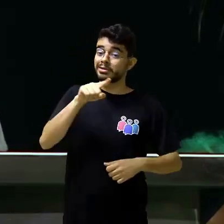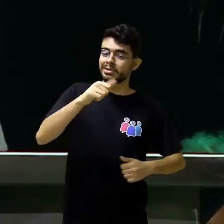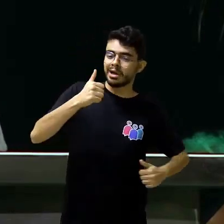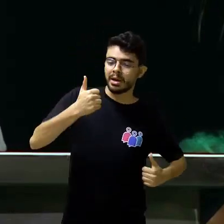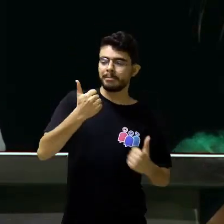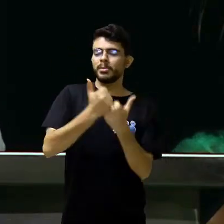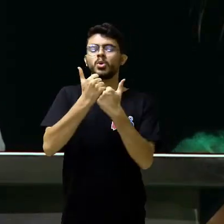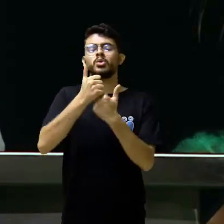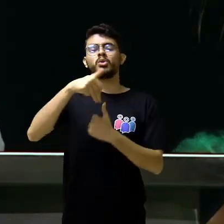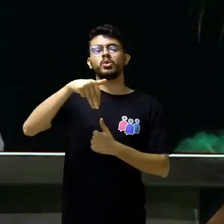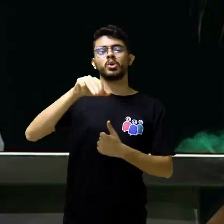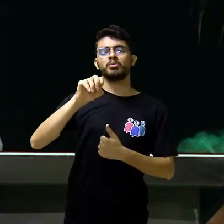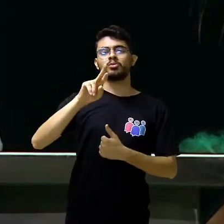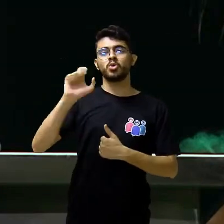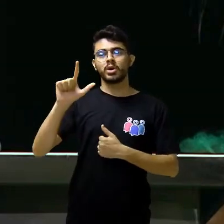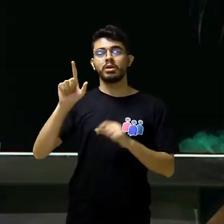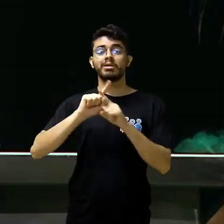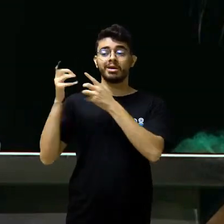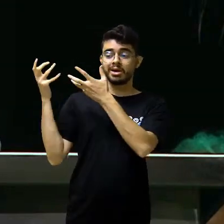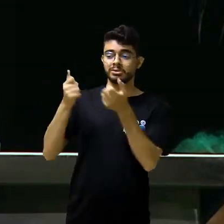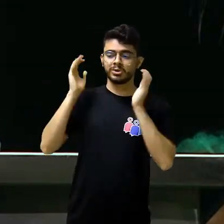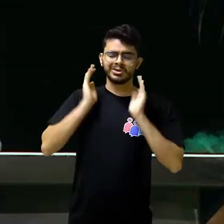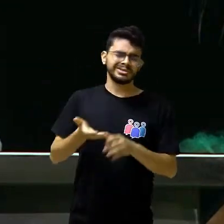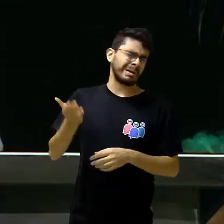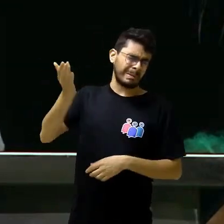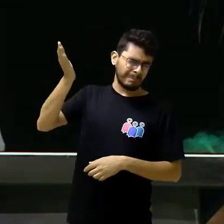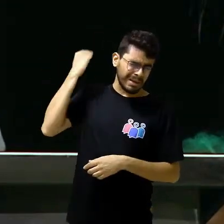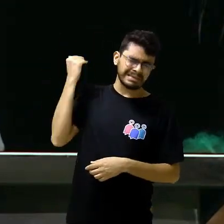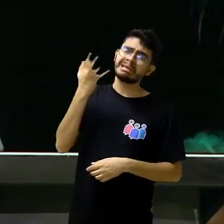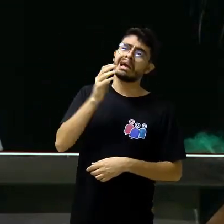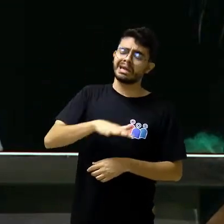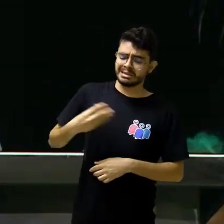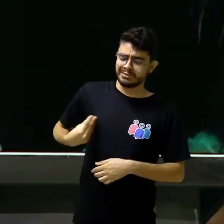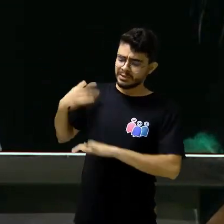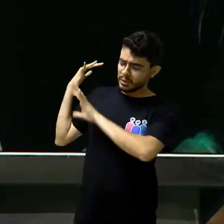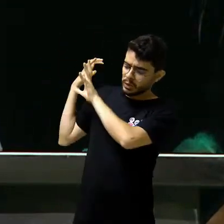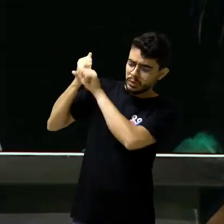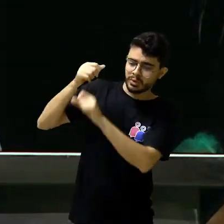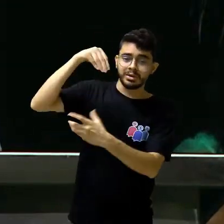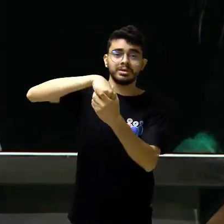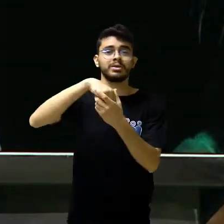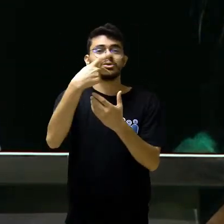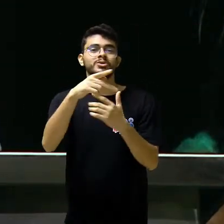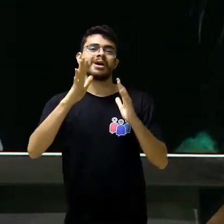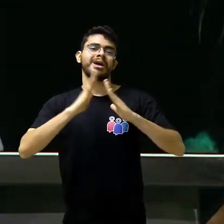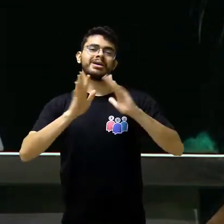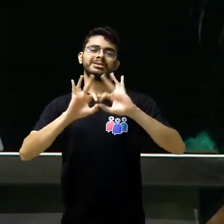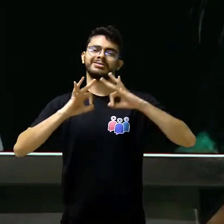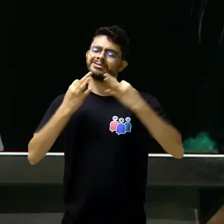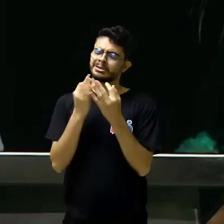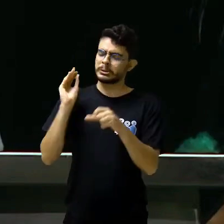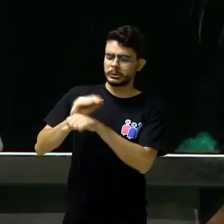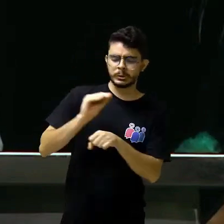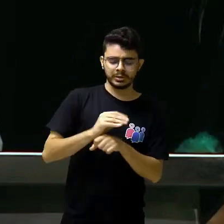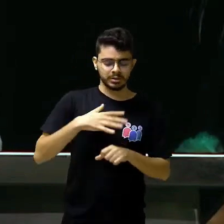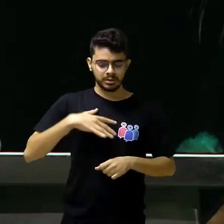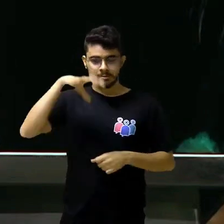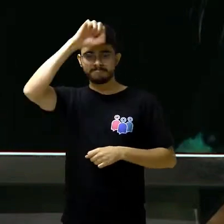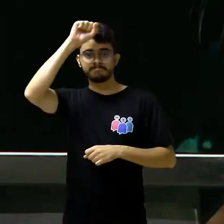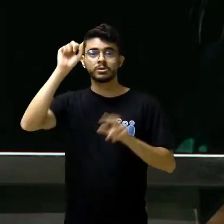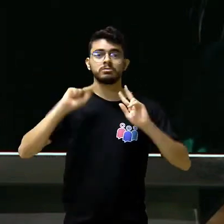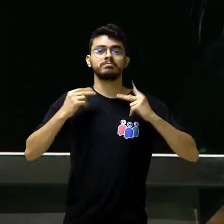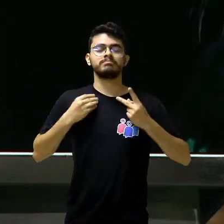suporte moral recebido desde a infância na casa de vocês, e ao longo da